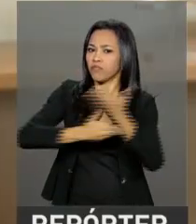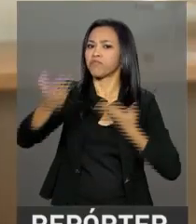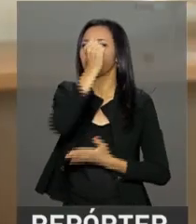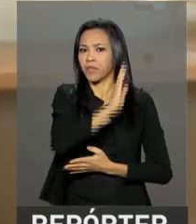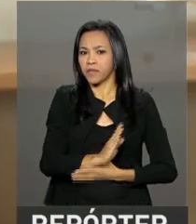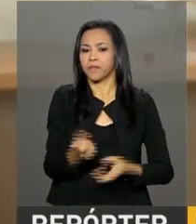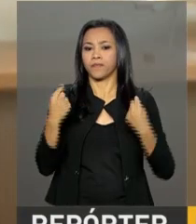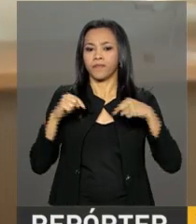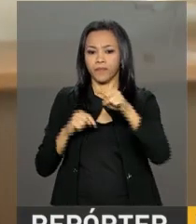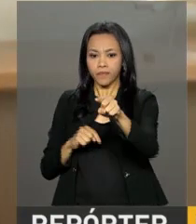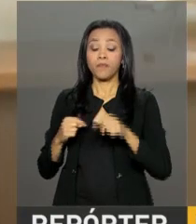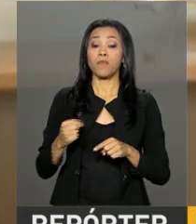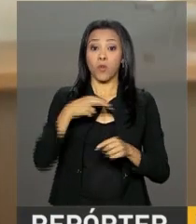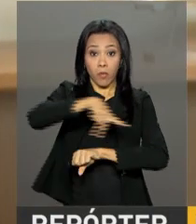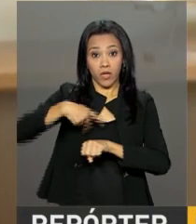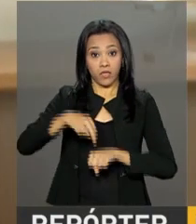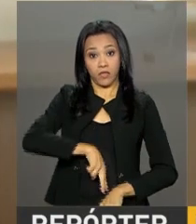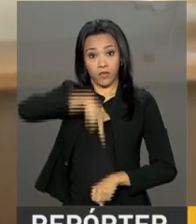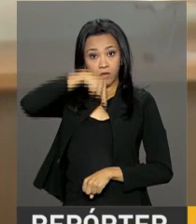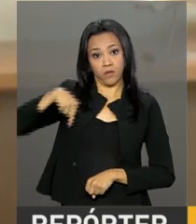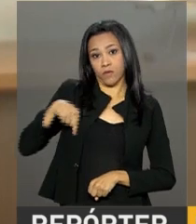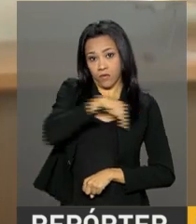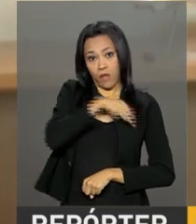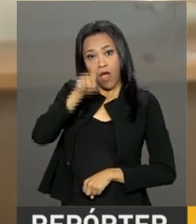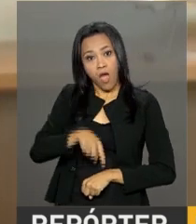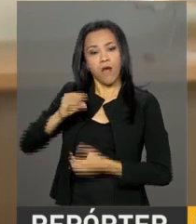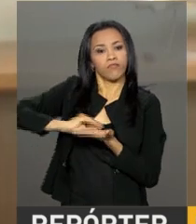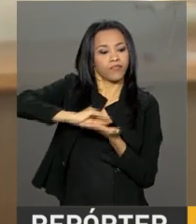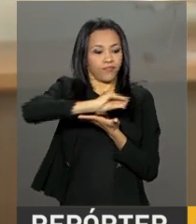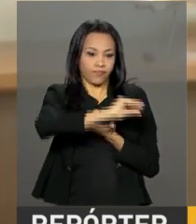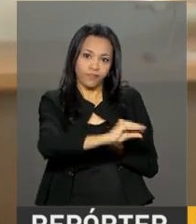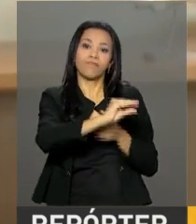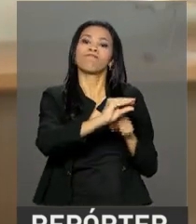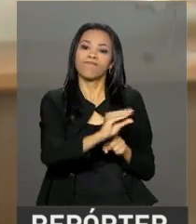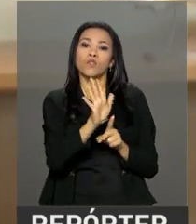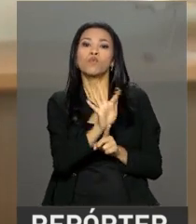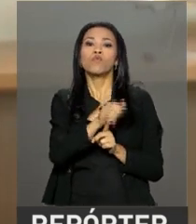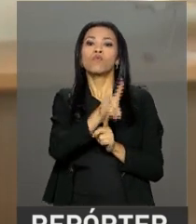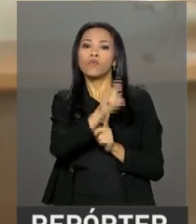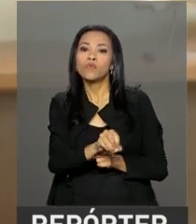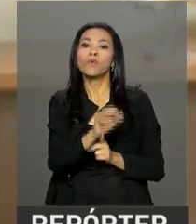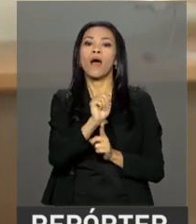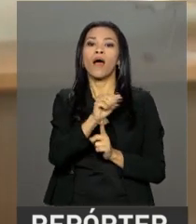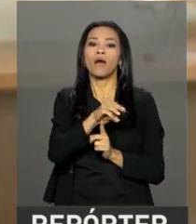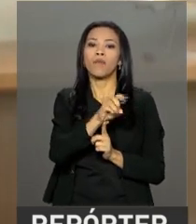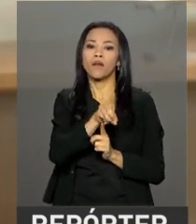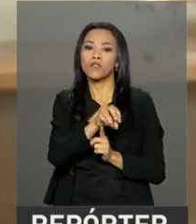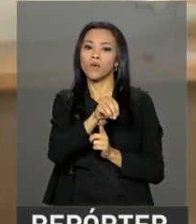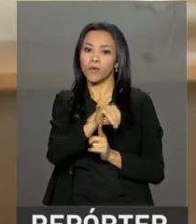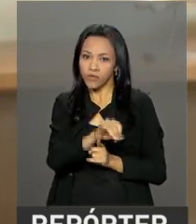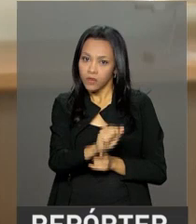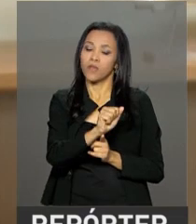A Noruega é uma grande financiadora das atividades do Fundo Amazônico. Nos